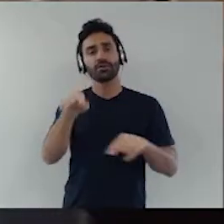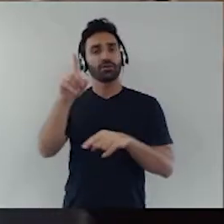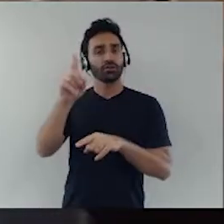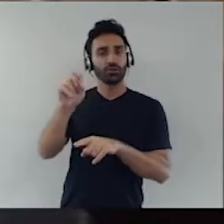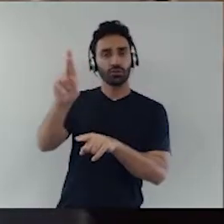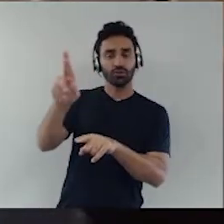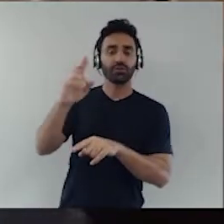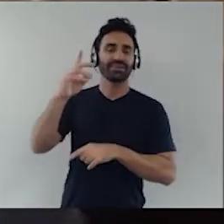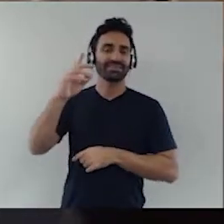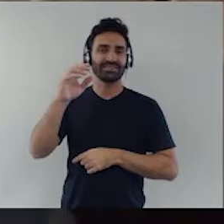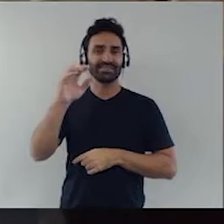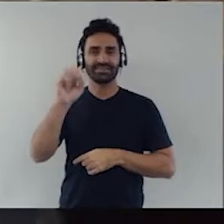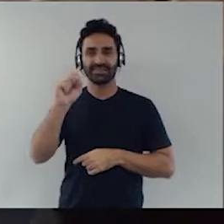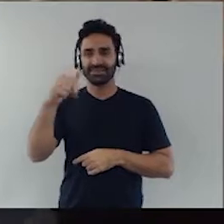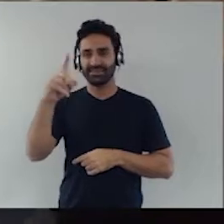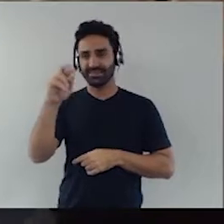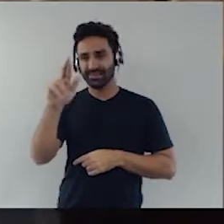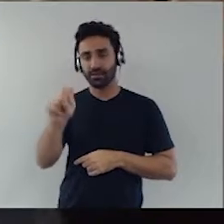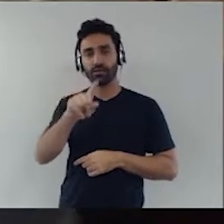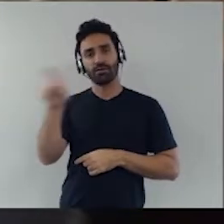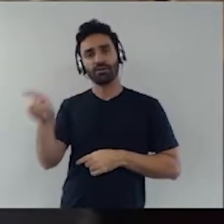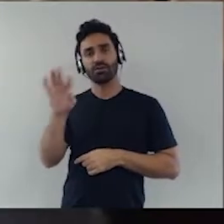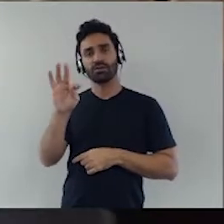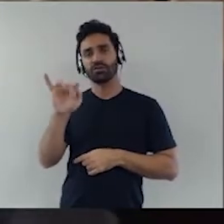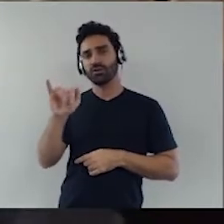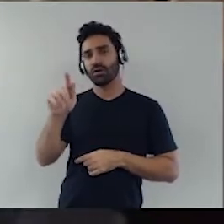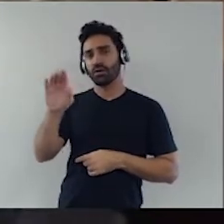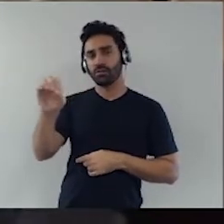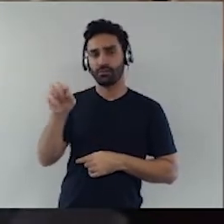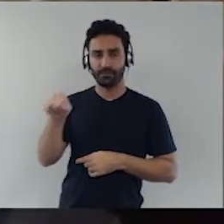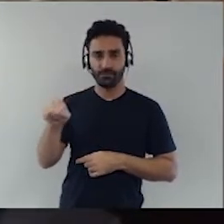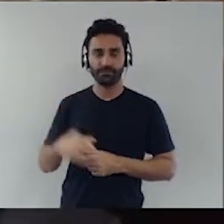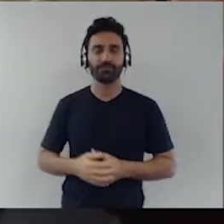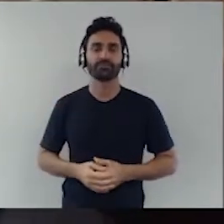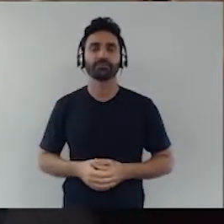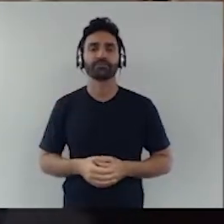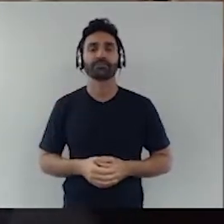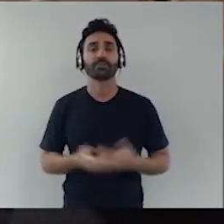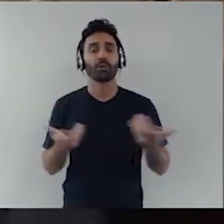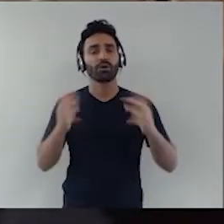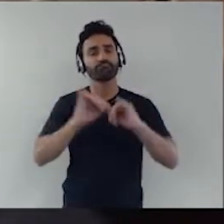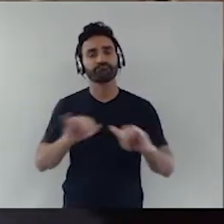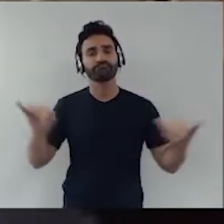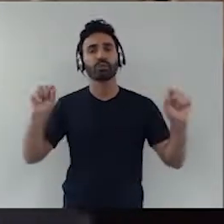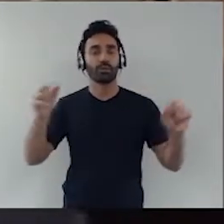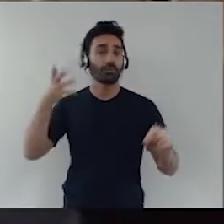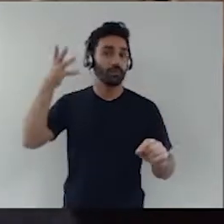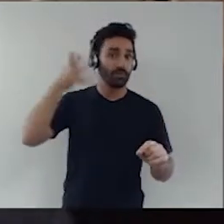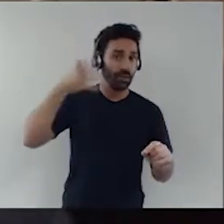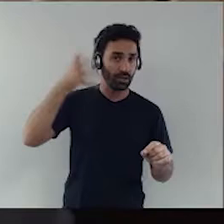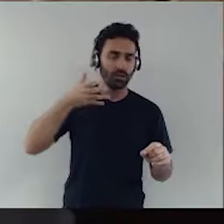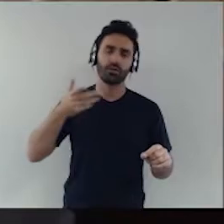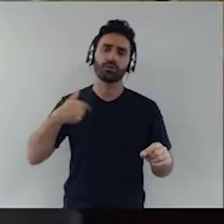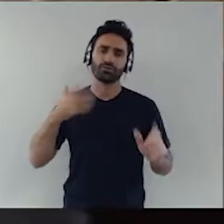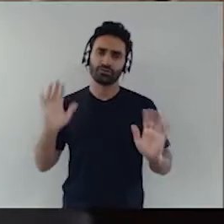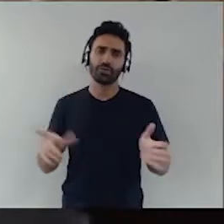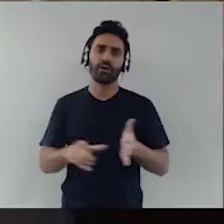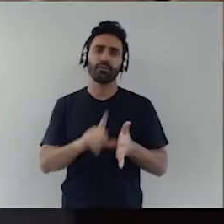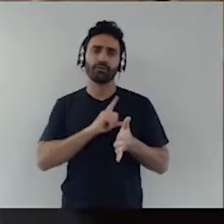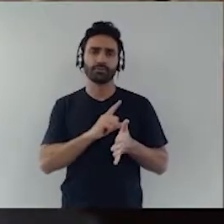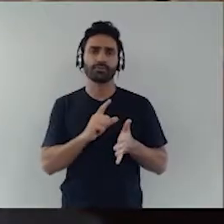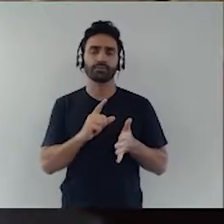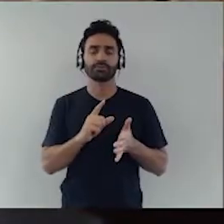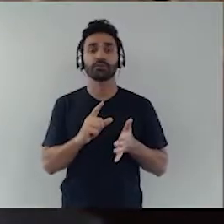Sandra Krieger e Dr. Tiago Rodrigues de Pontes Bonfim. Informo que nosso painel aqui, como já foi informado